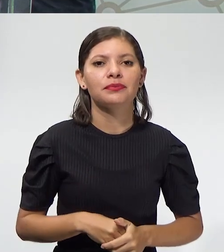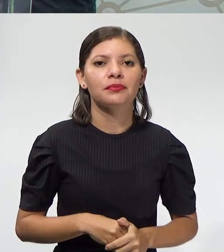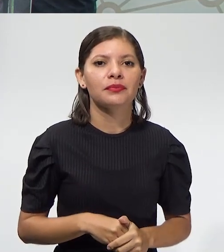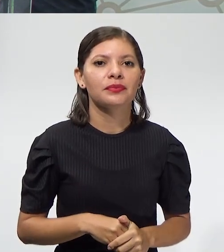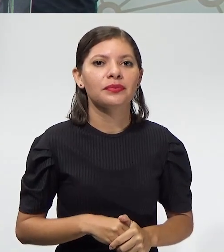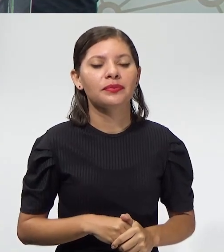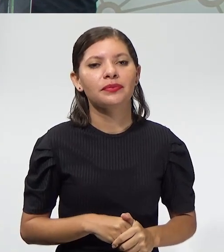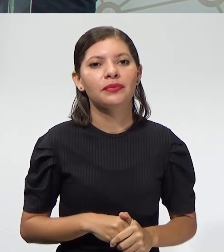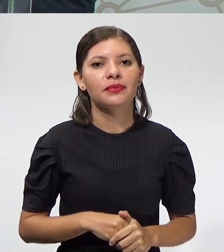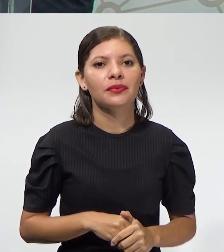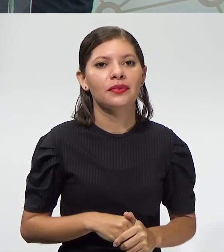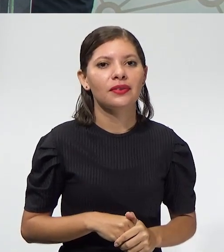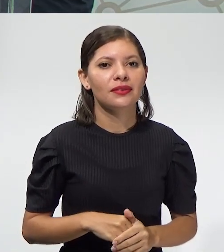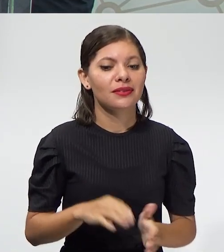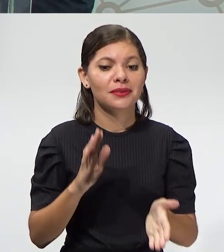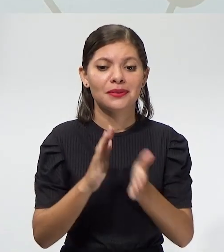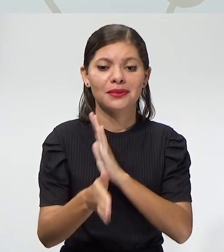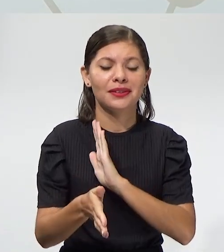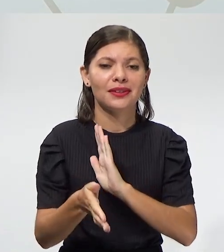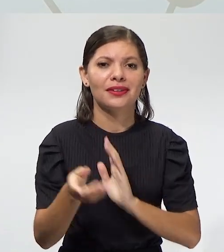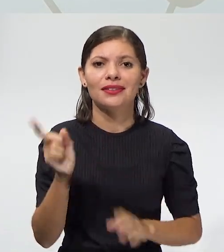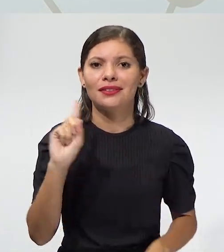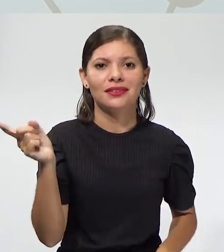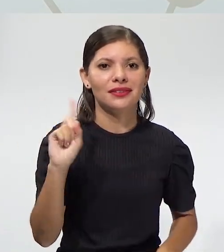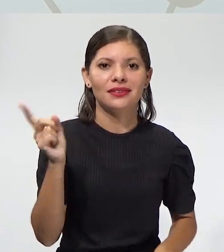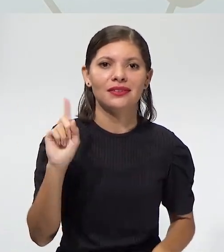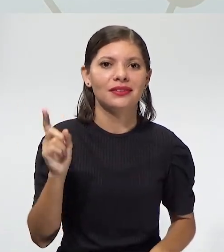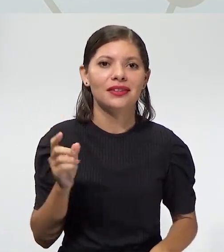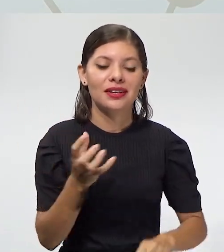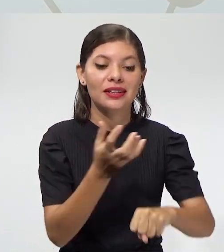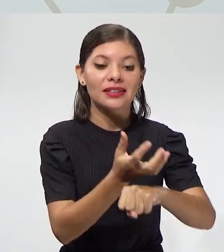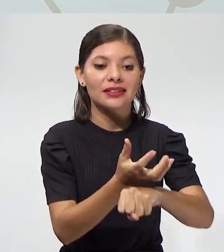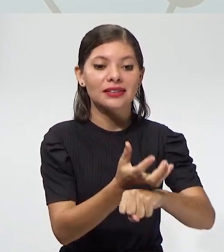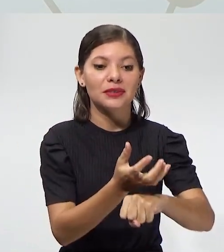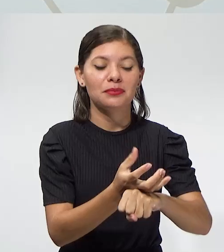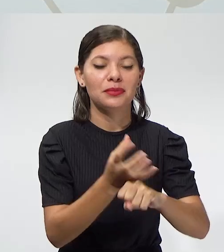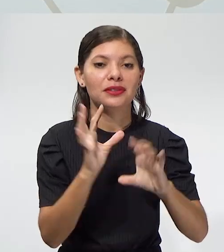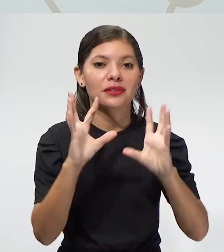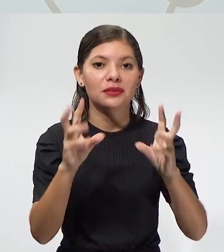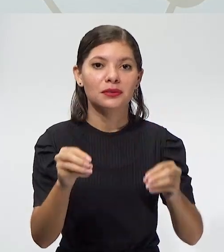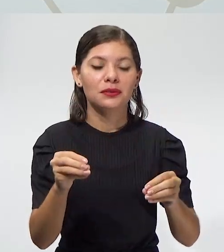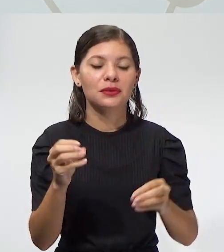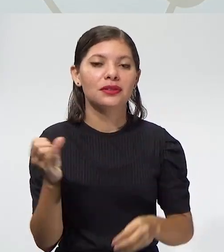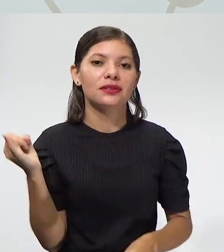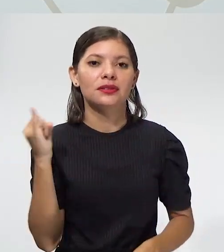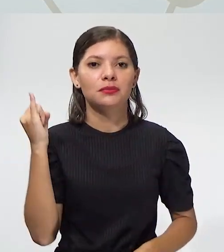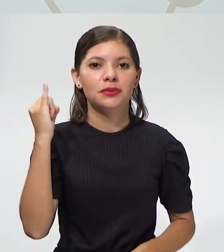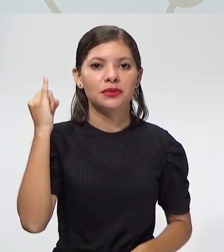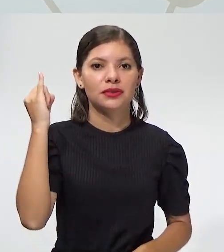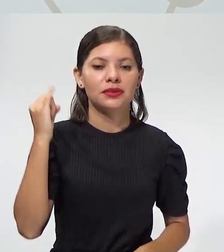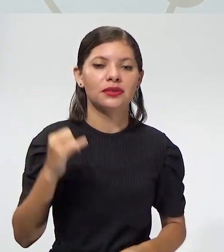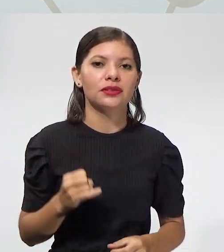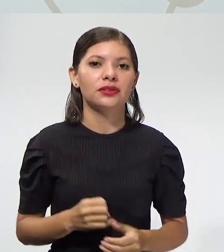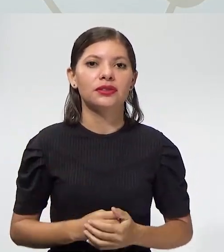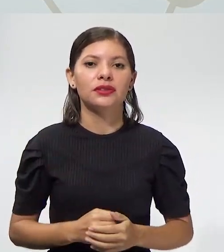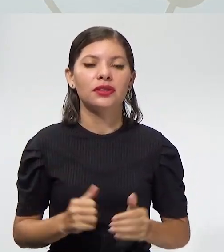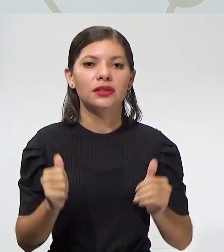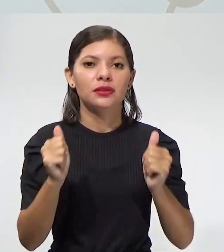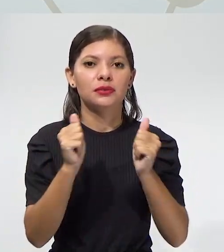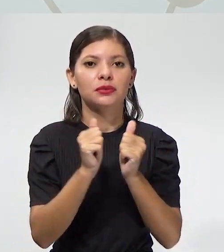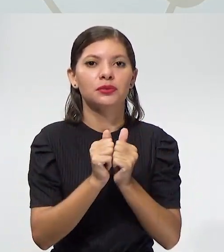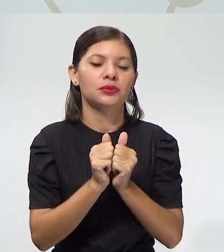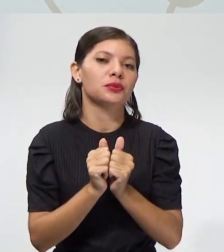para onde correr, né, professora? Gente, toda disciplina tem a sua importância e, em conjunto, consegue